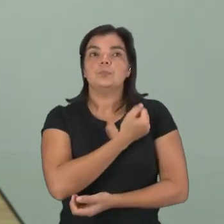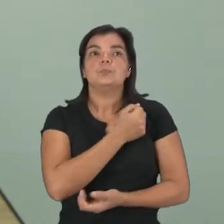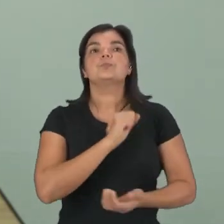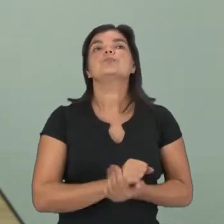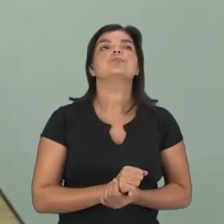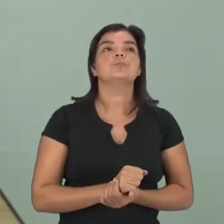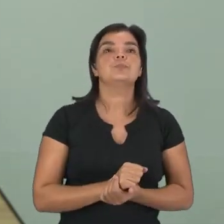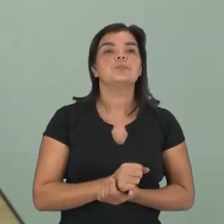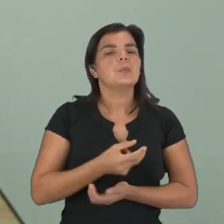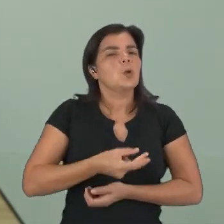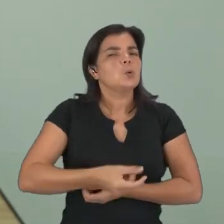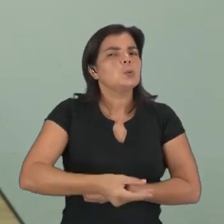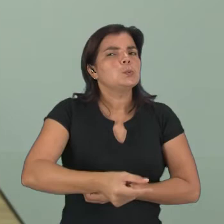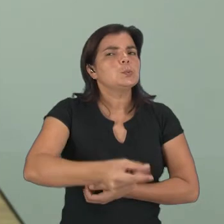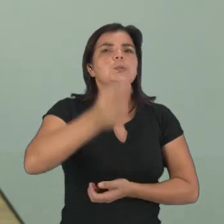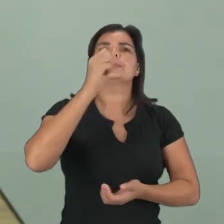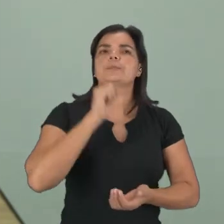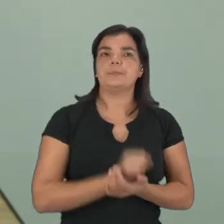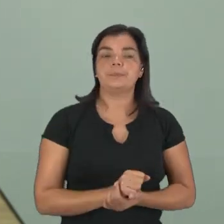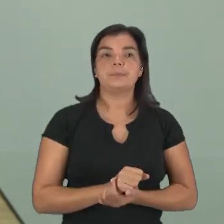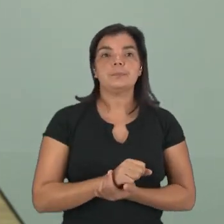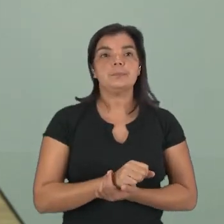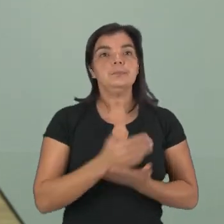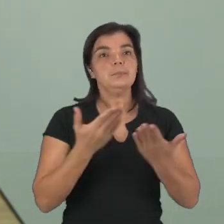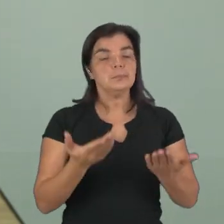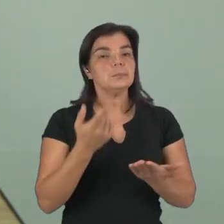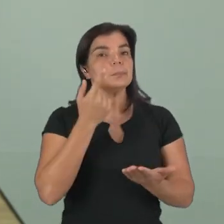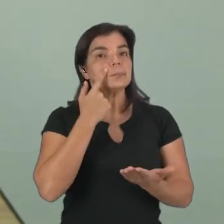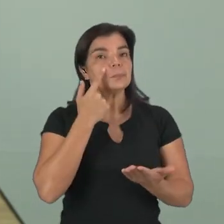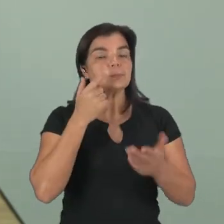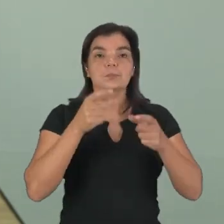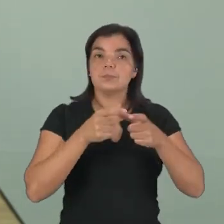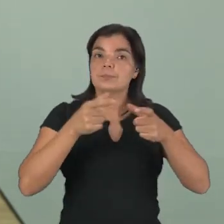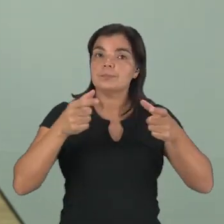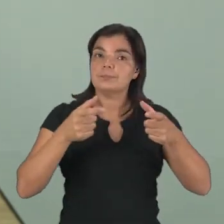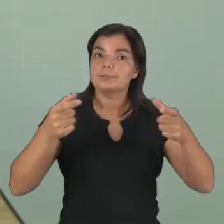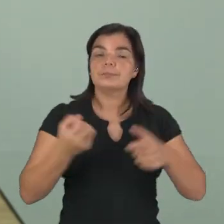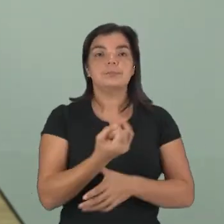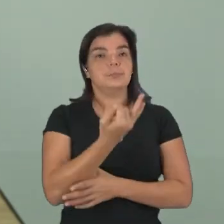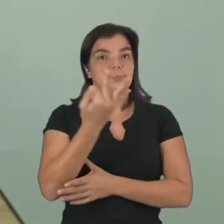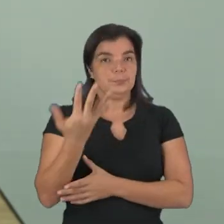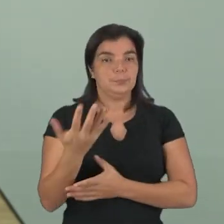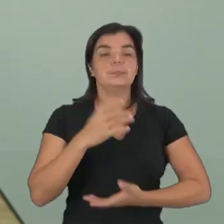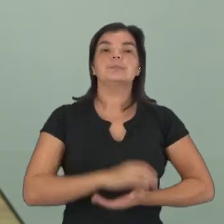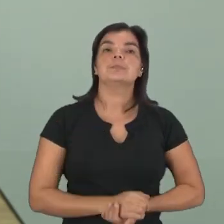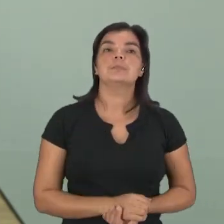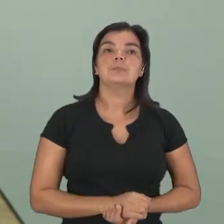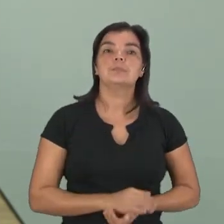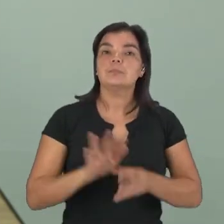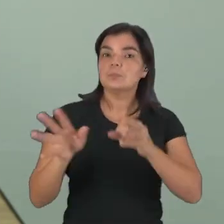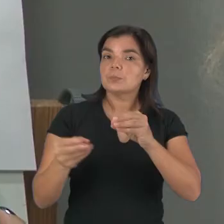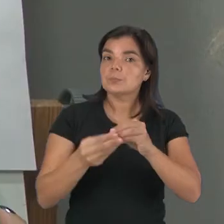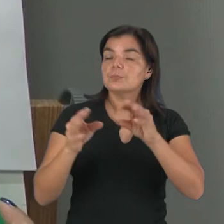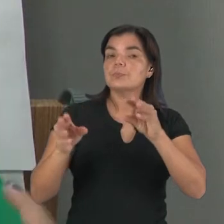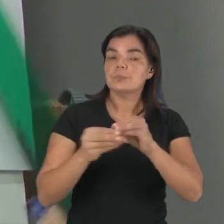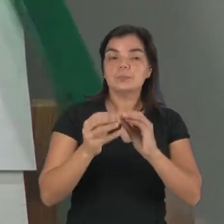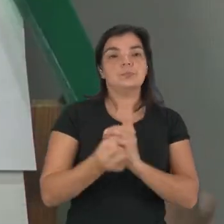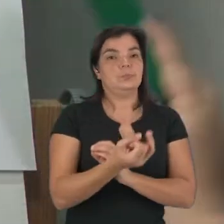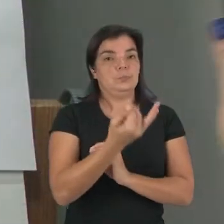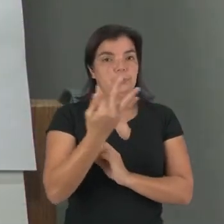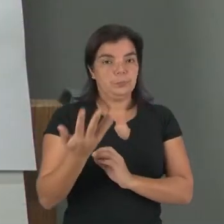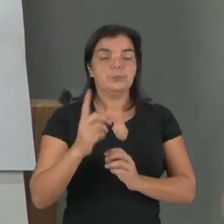são infinitos. Para cá, ele vai aumentando a quantidade. Eu vou inserindo quantidade